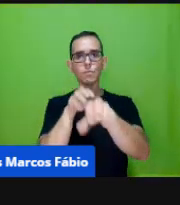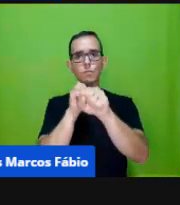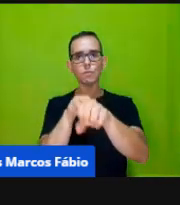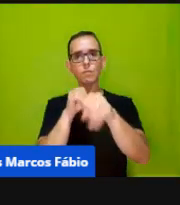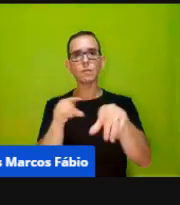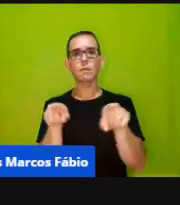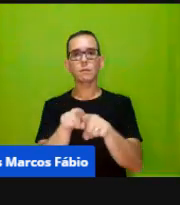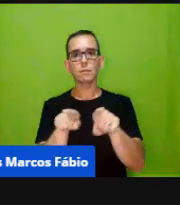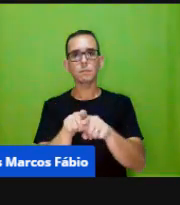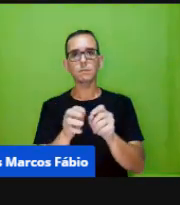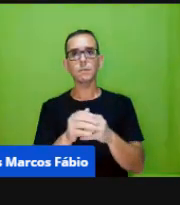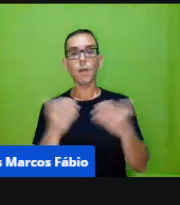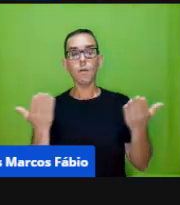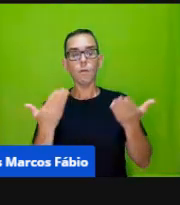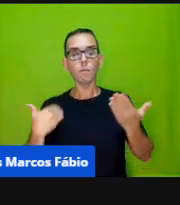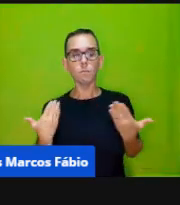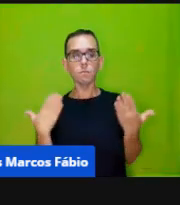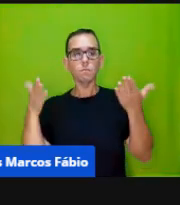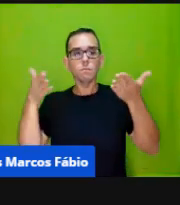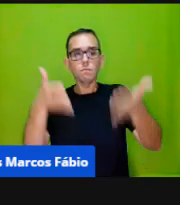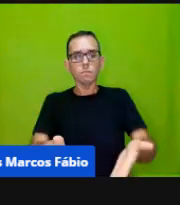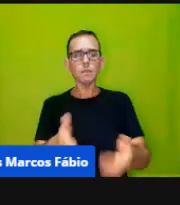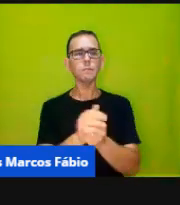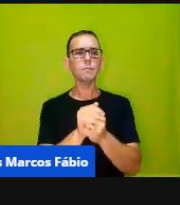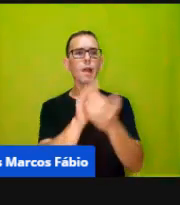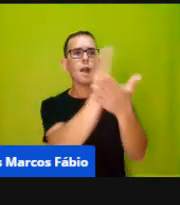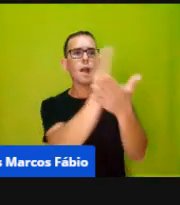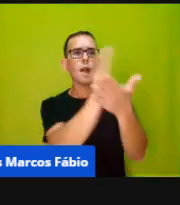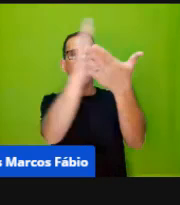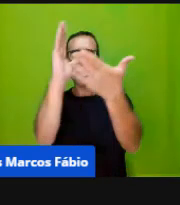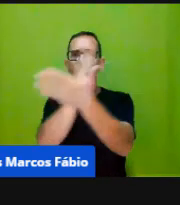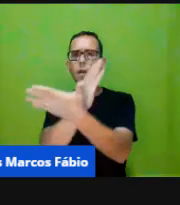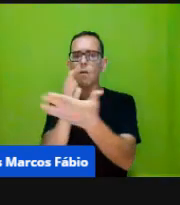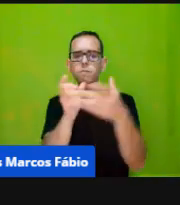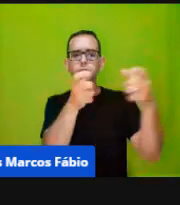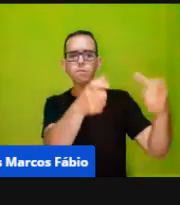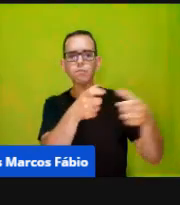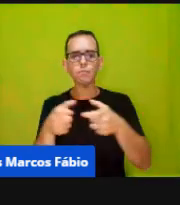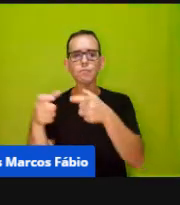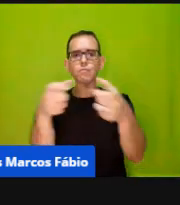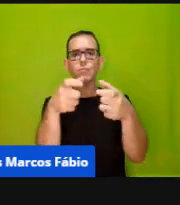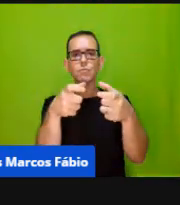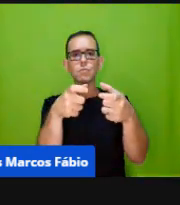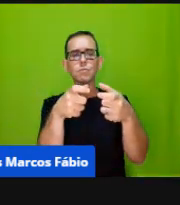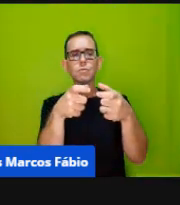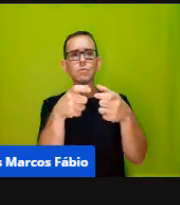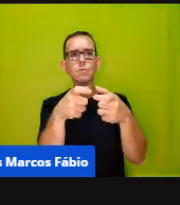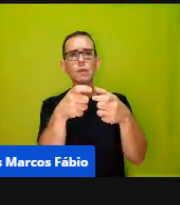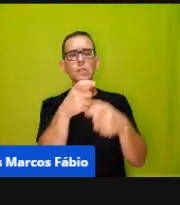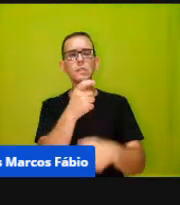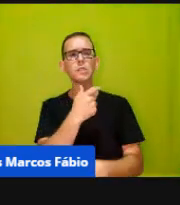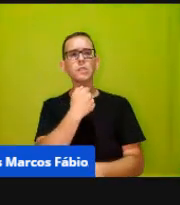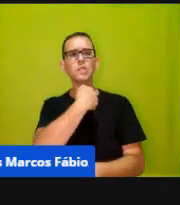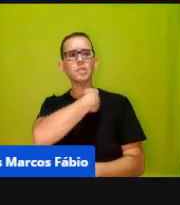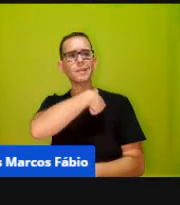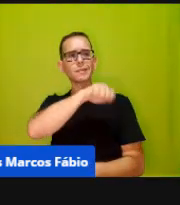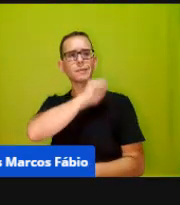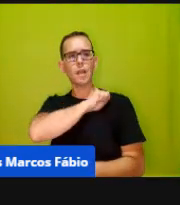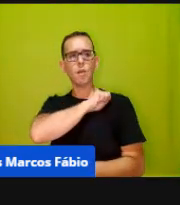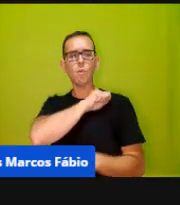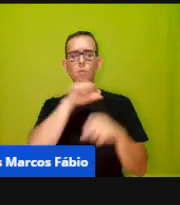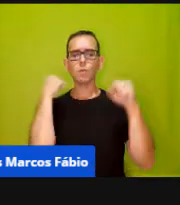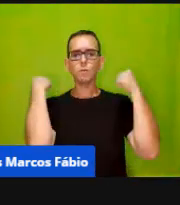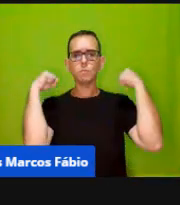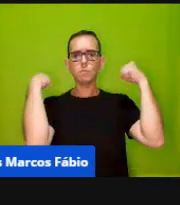e atuo em algumas áreas, principalmente na gestão esportiva, que é uma área que a gente não tem